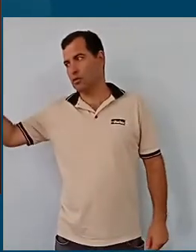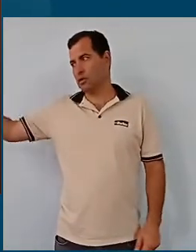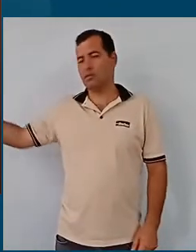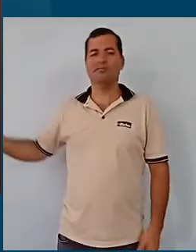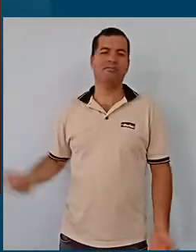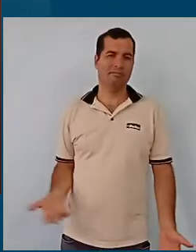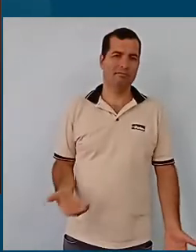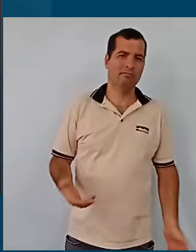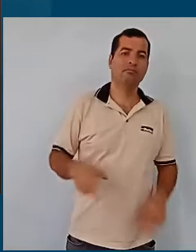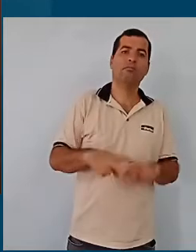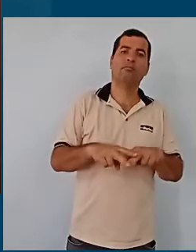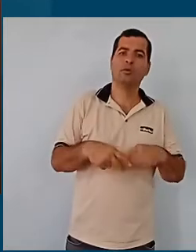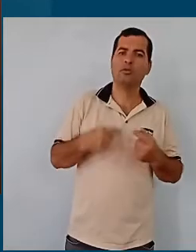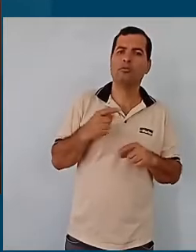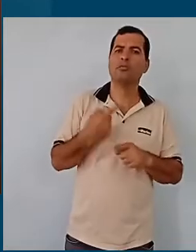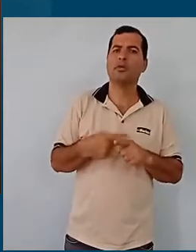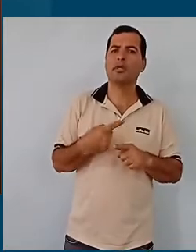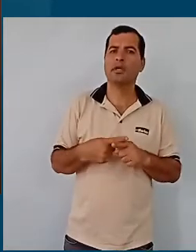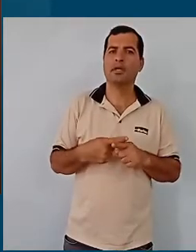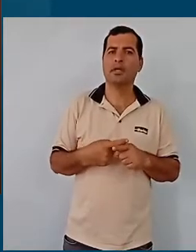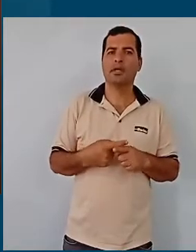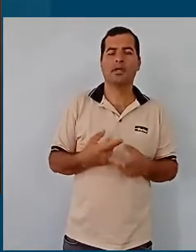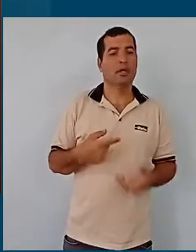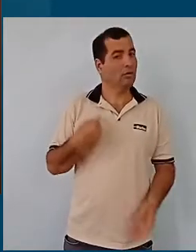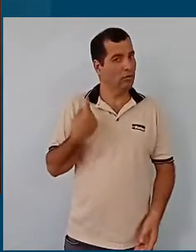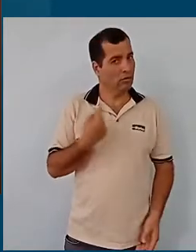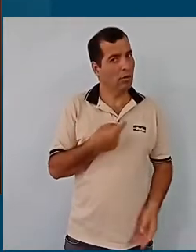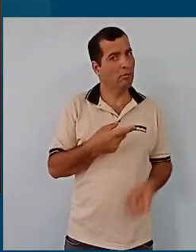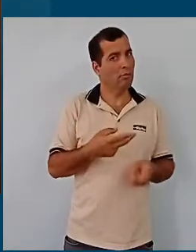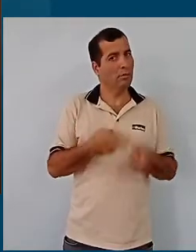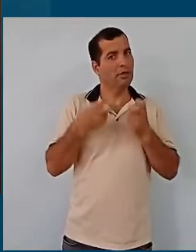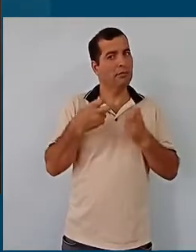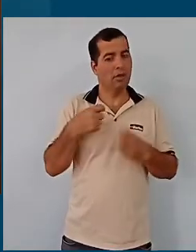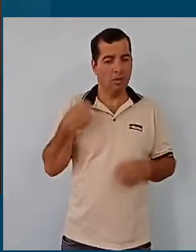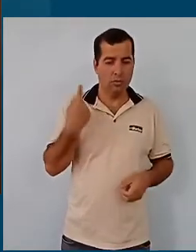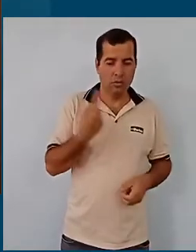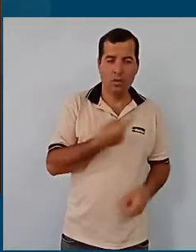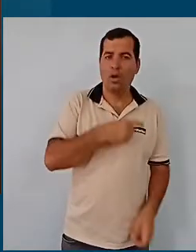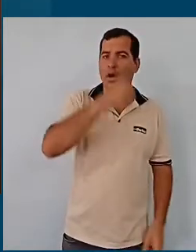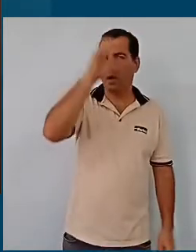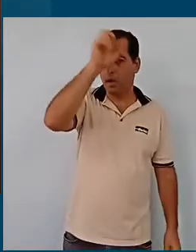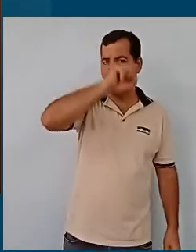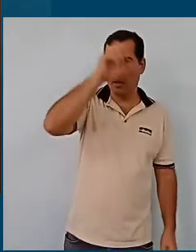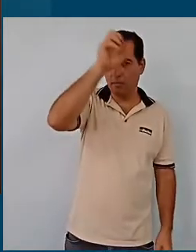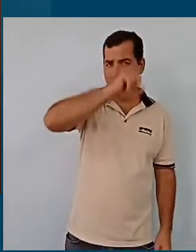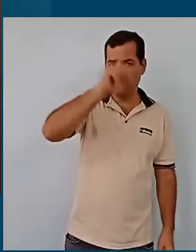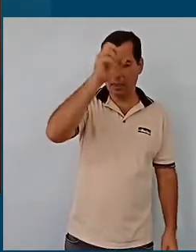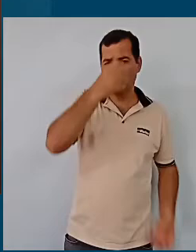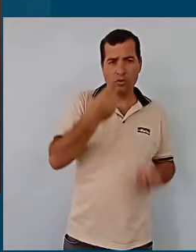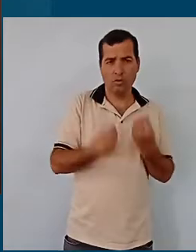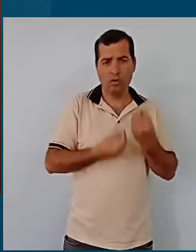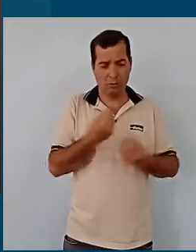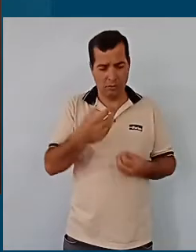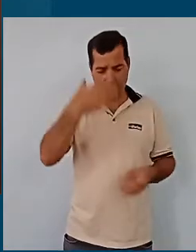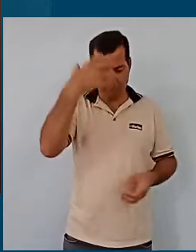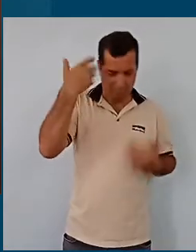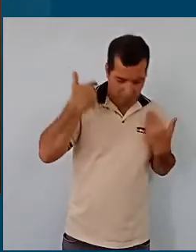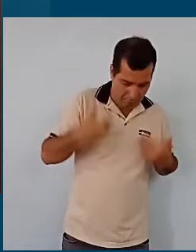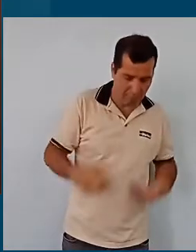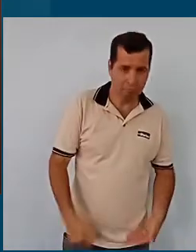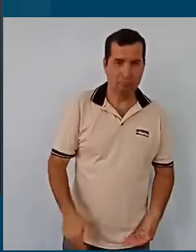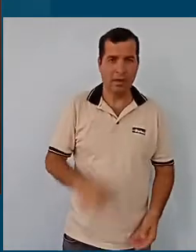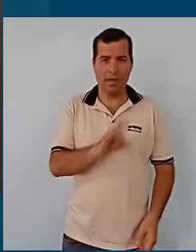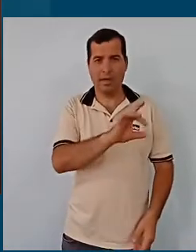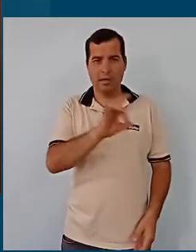por duas razões. Porque faz pouco tempo que nós descobrimos que a gente aprende a ser o que é, que a gente forma a